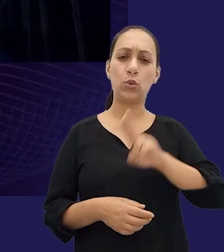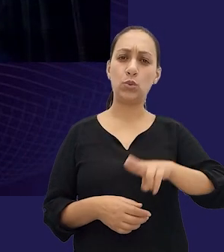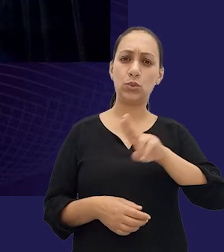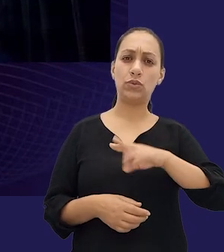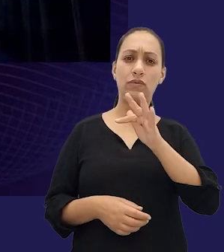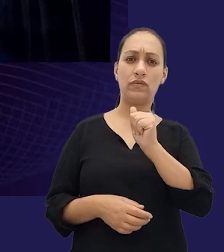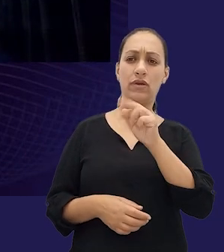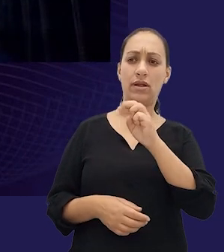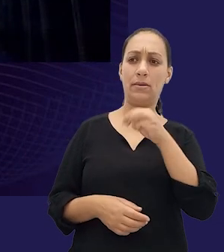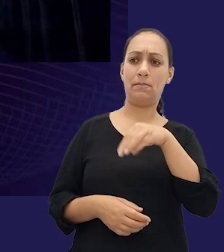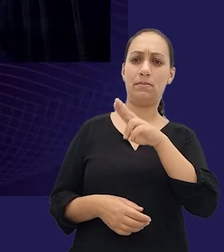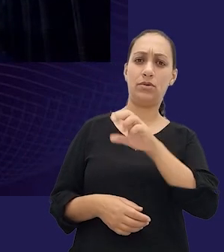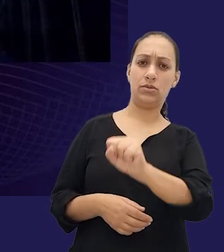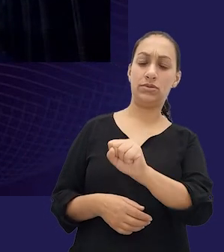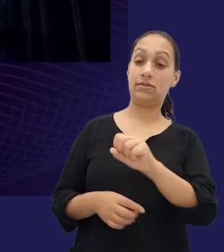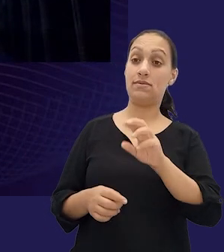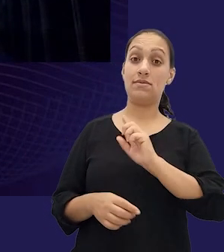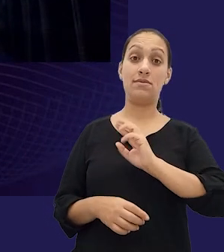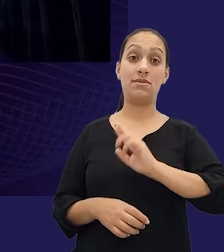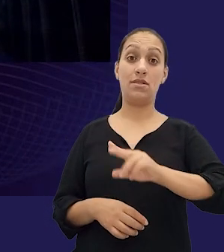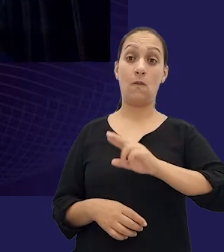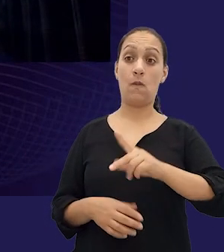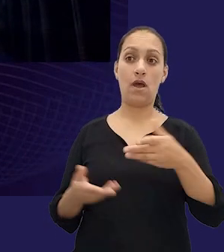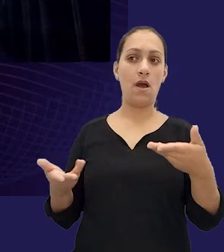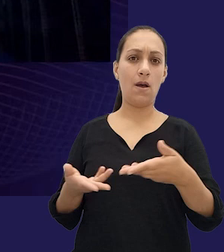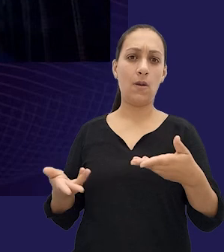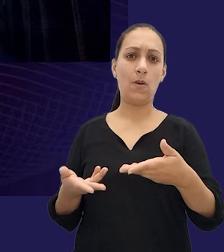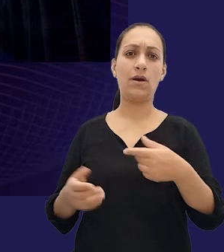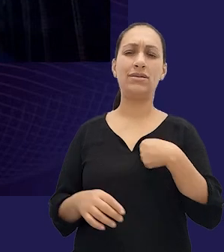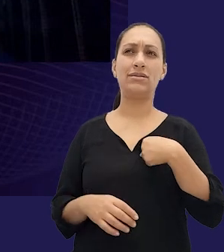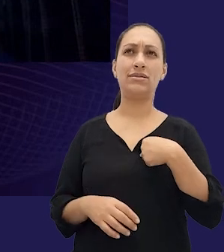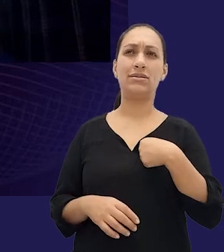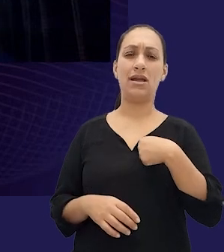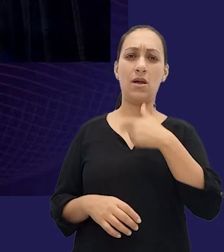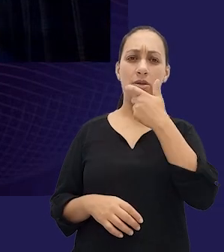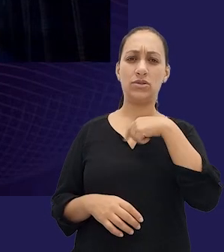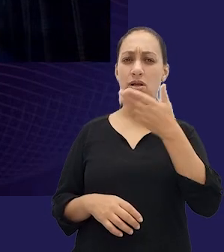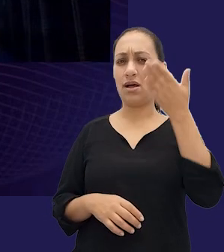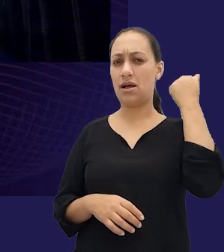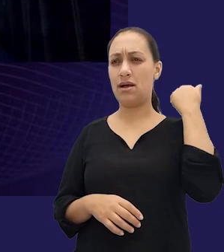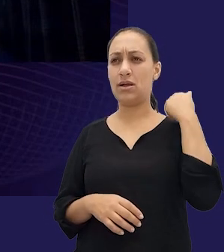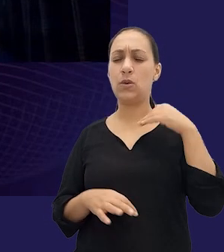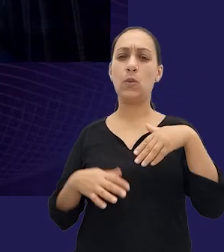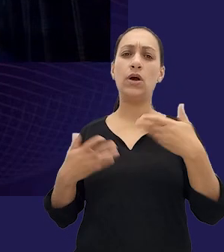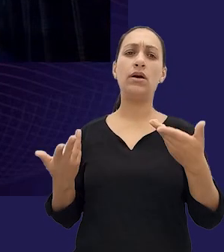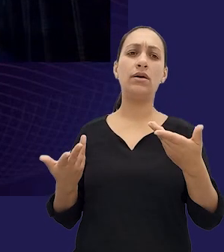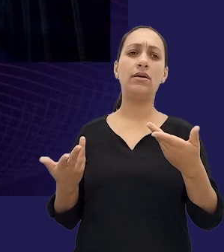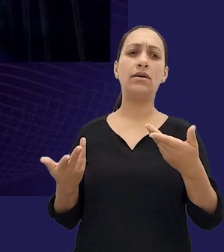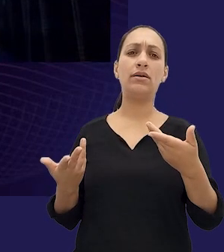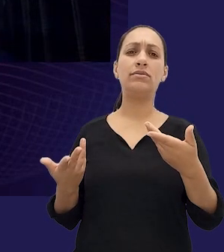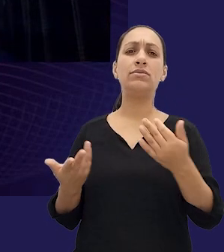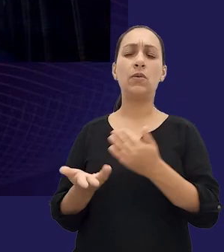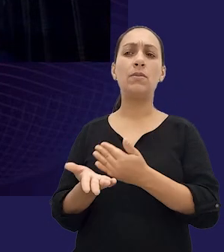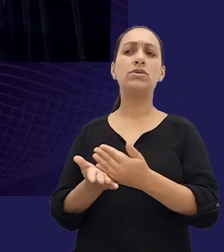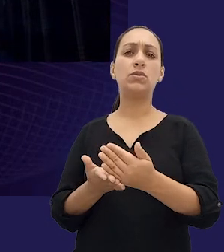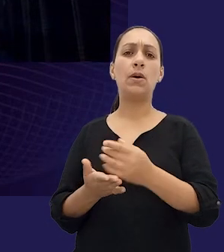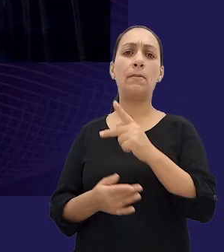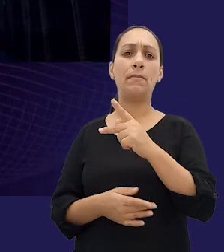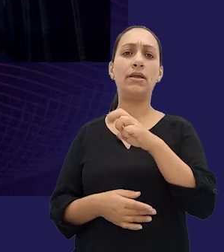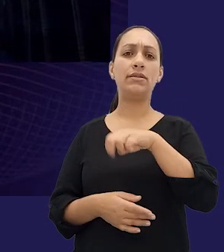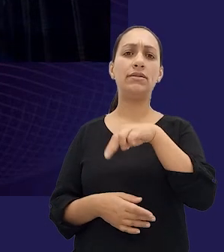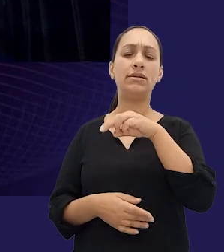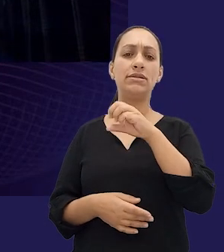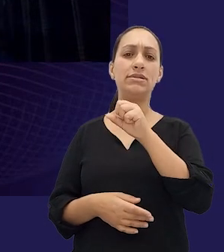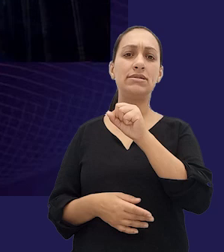fagos não é de agora, né? Se duvidar, eu acho que tá lá da época ainda quando estava surgindo a penicilina, talvez até antes